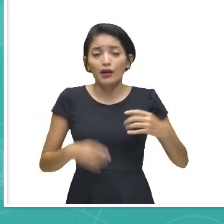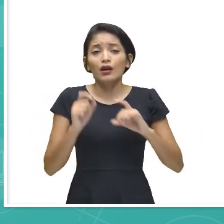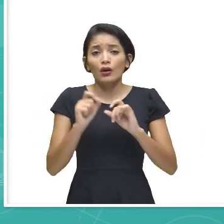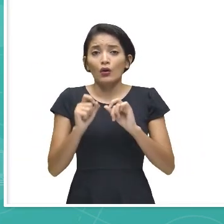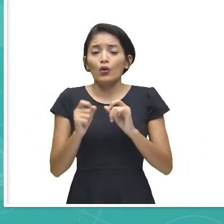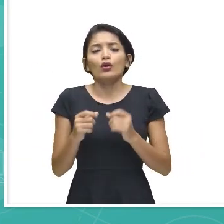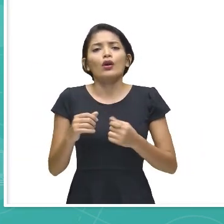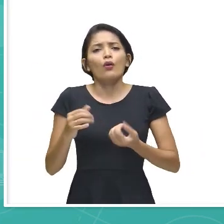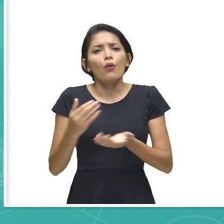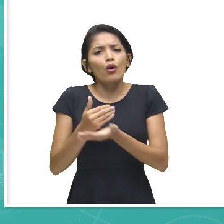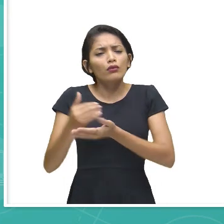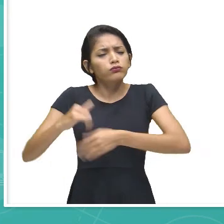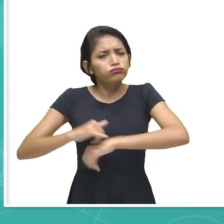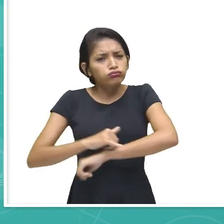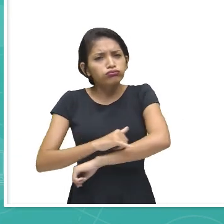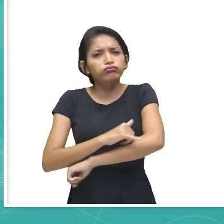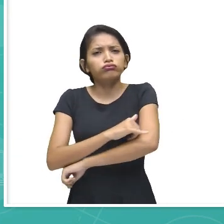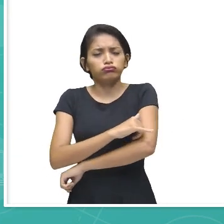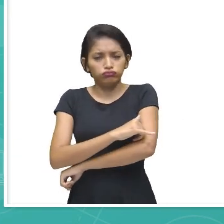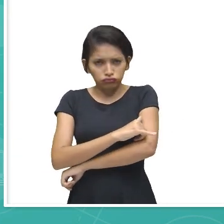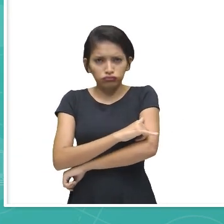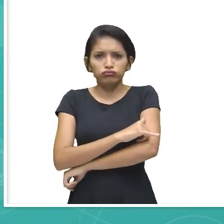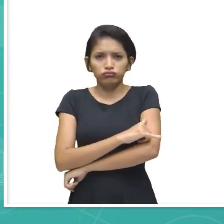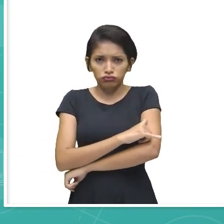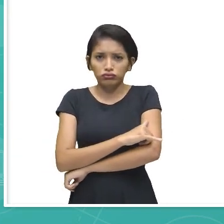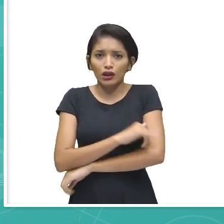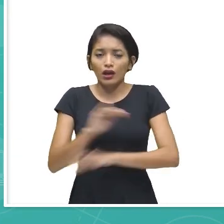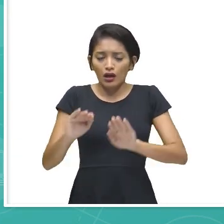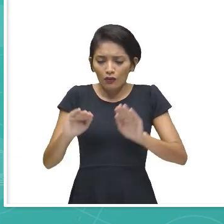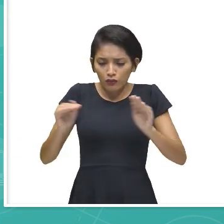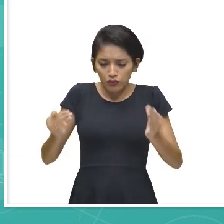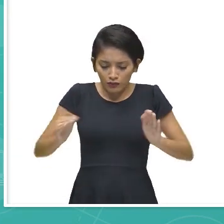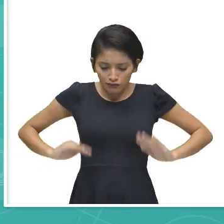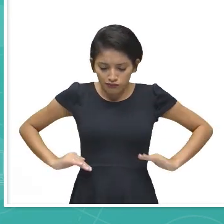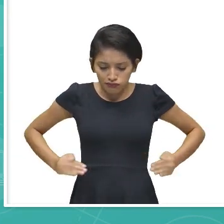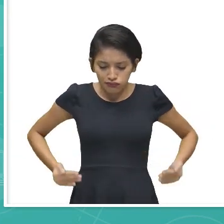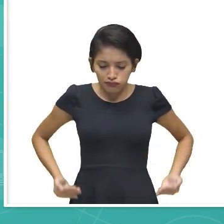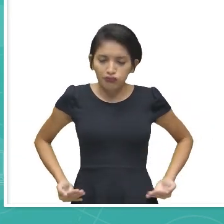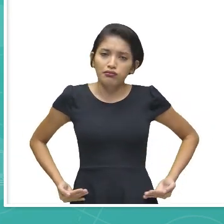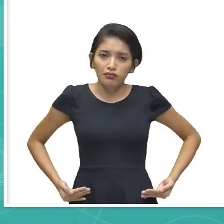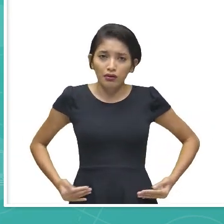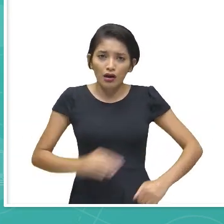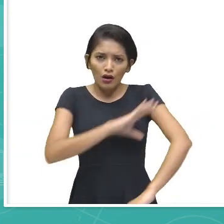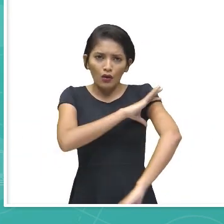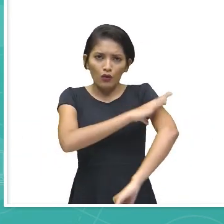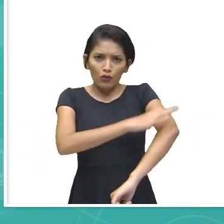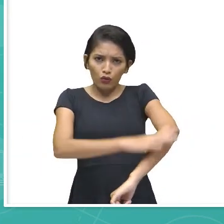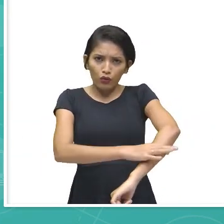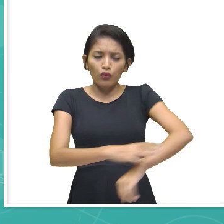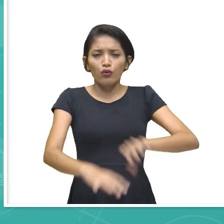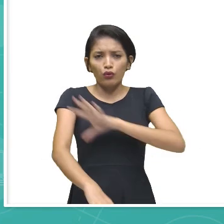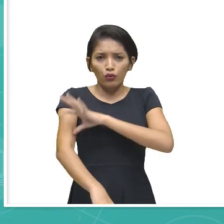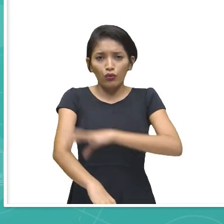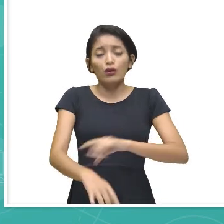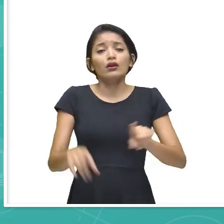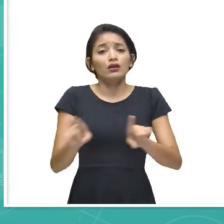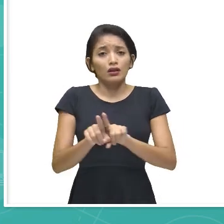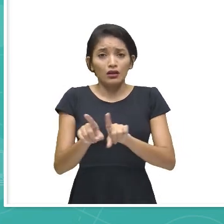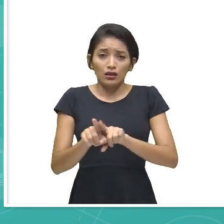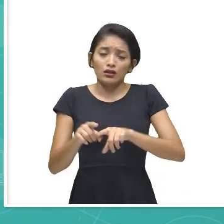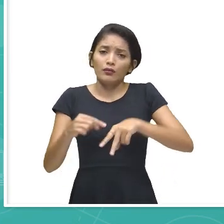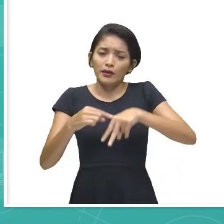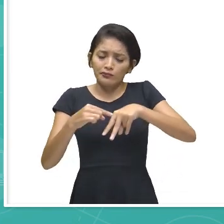elevado peso corporal, de formas arredondadas, abdômen saliente, braços e pernas proporcionalmente curtos,